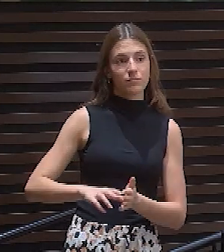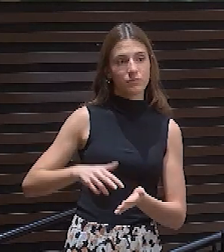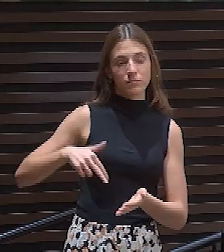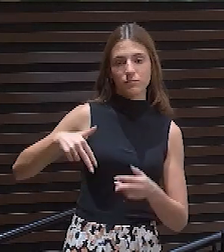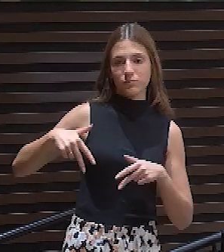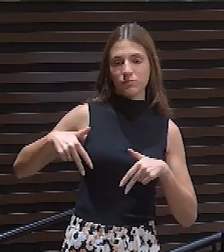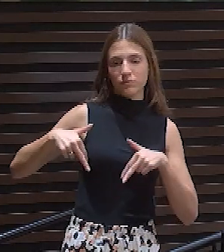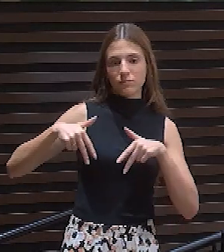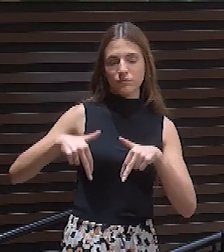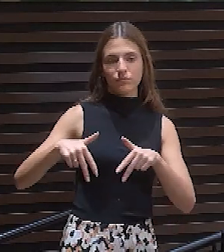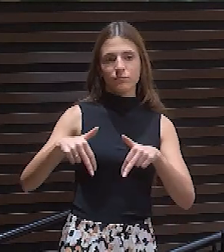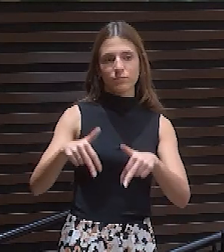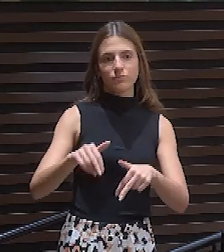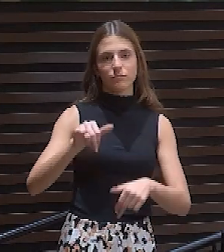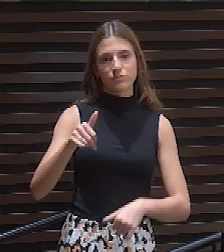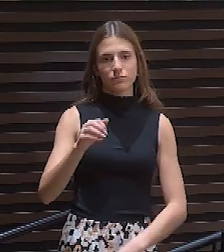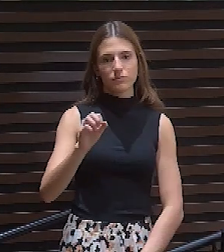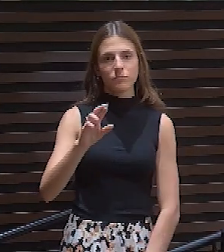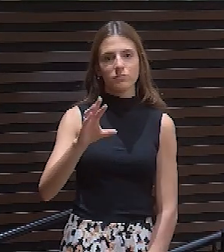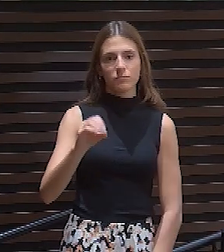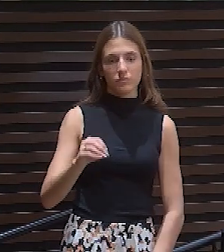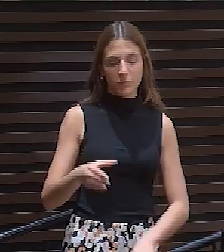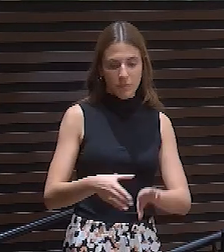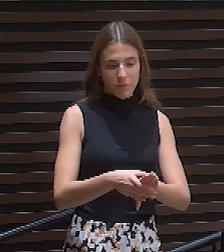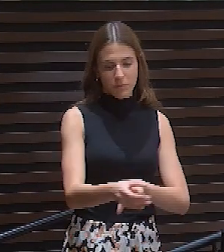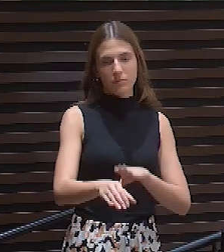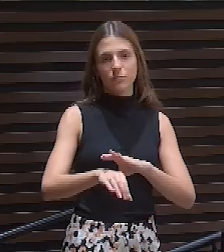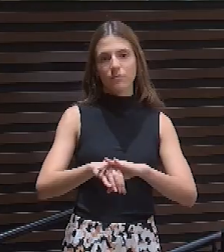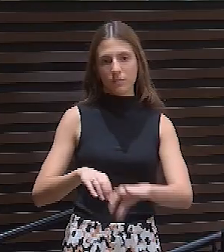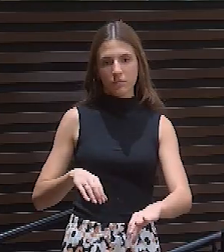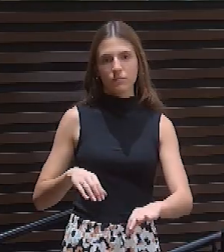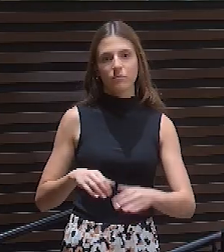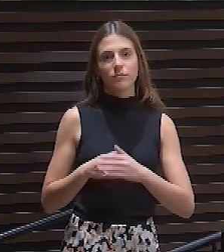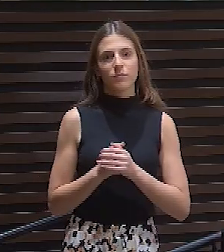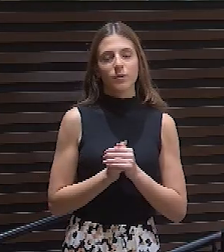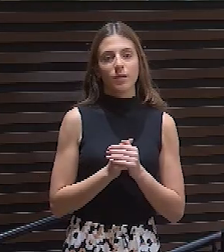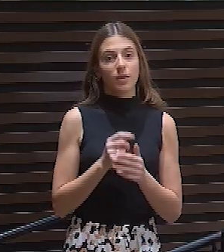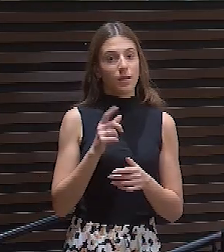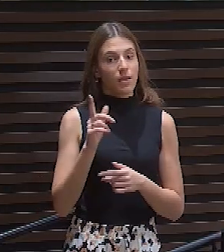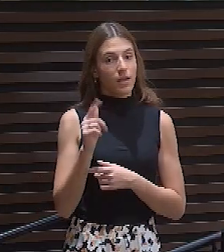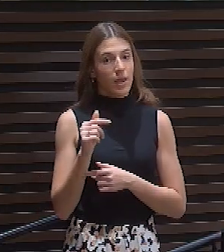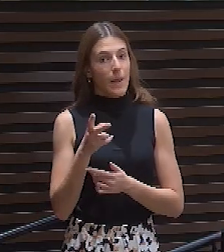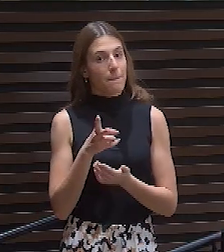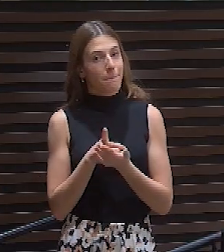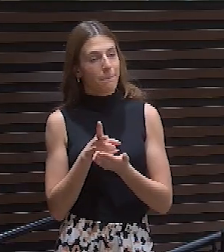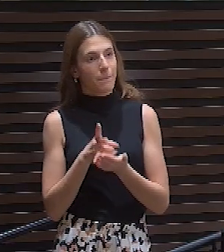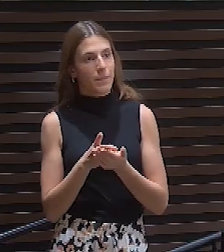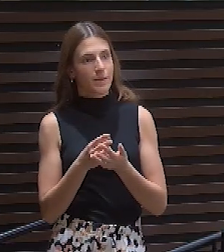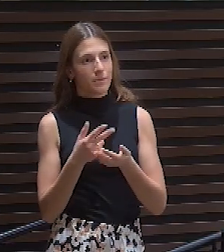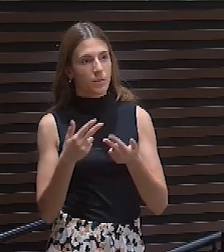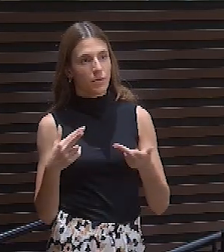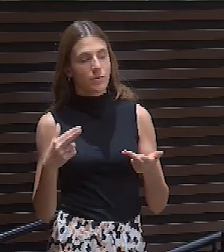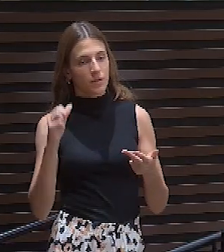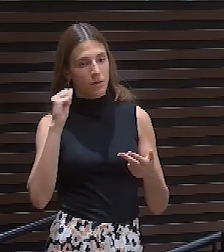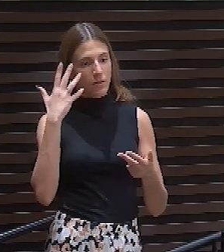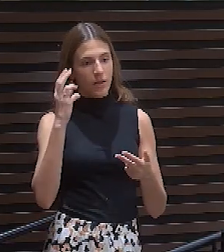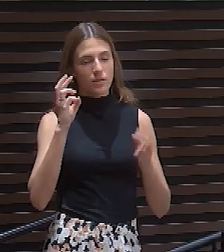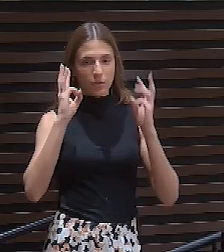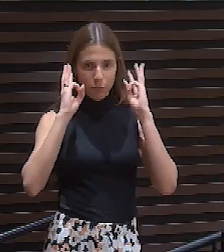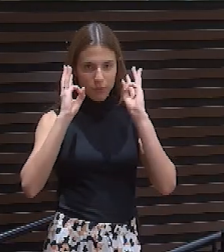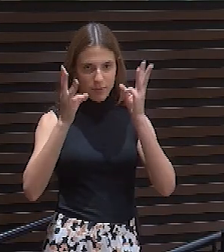ele tira as sandálias. É o mesmo que aconteceu com